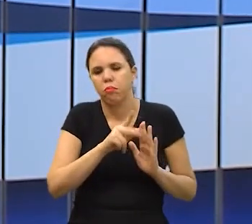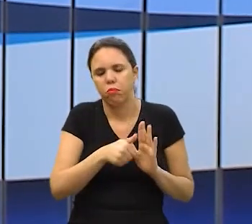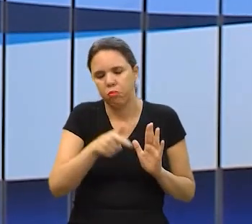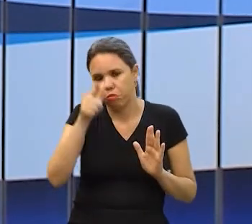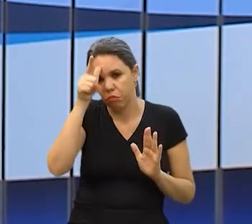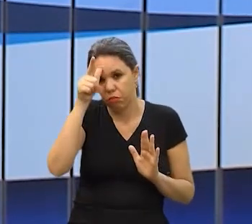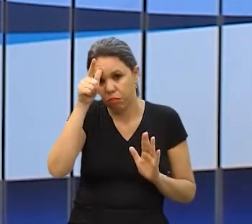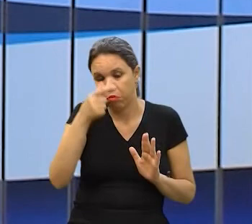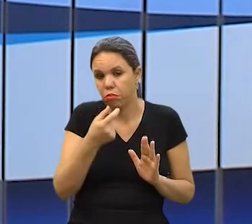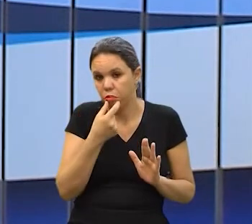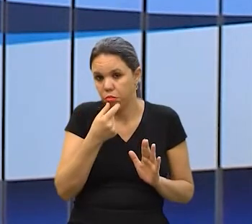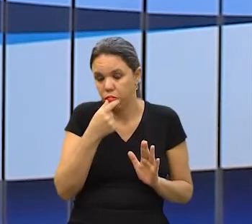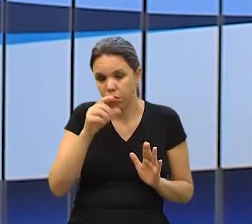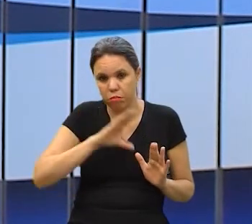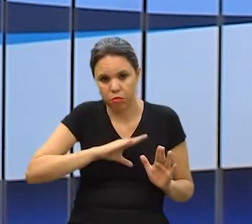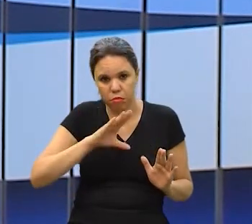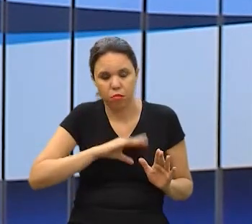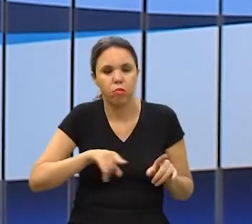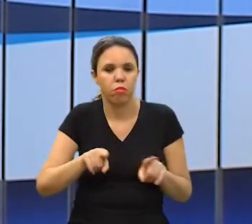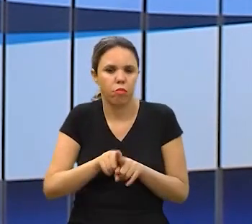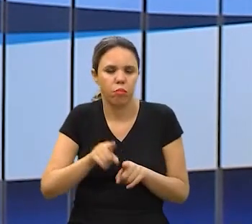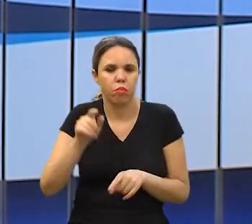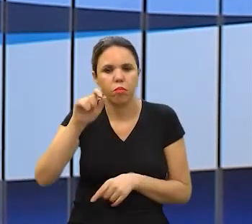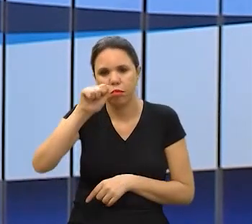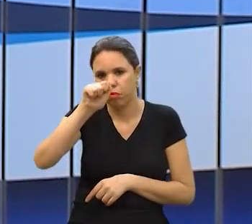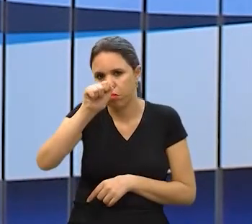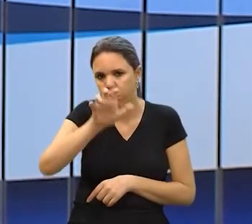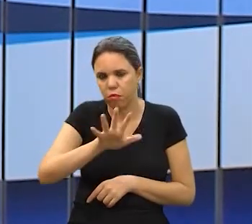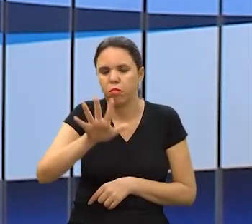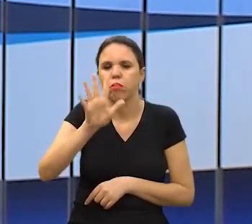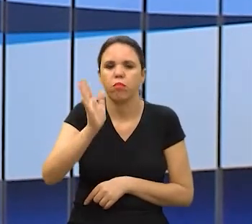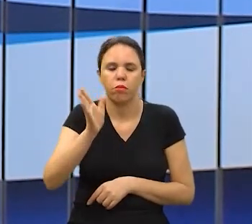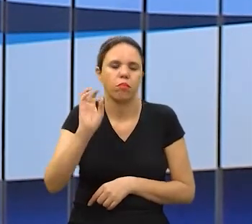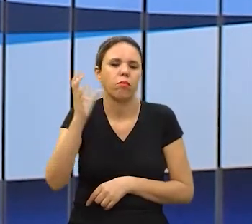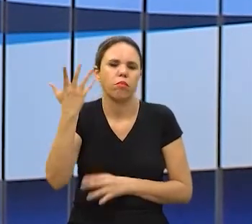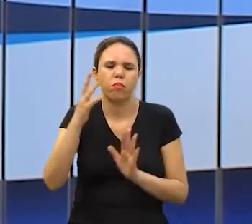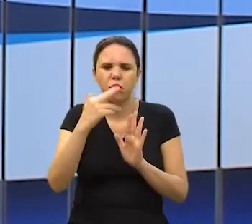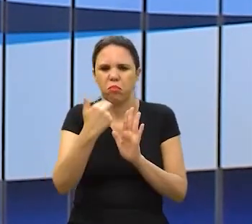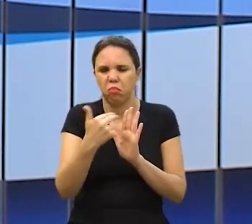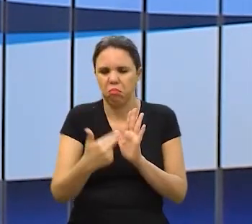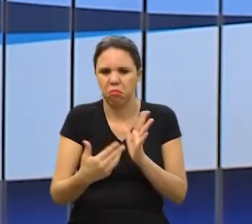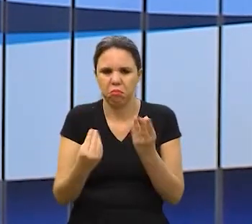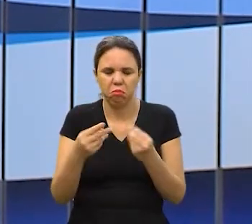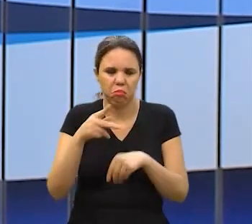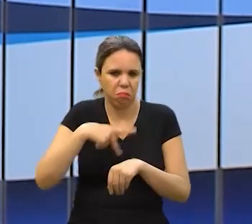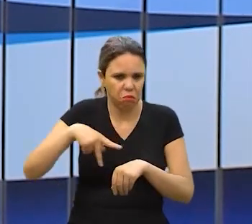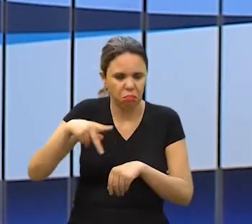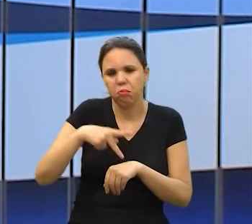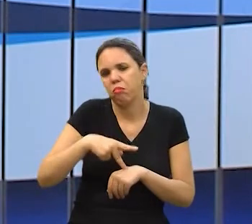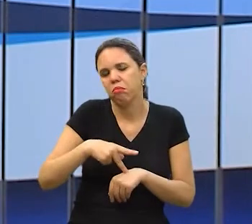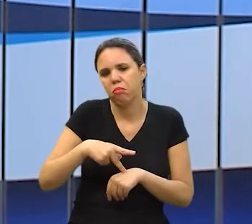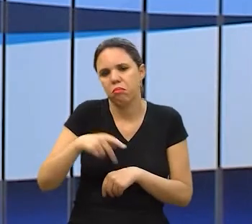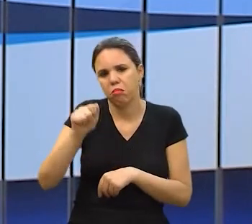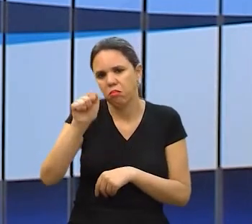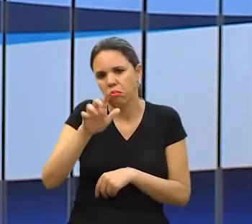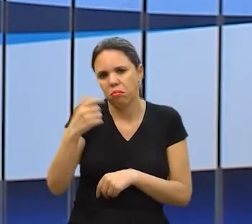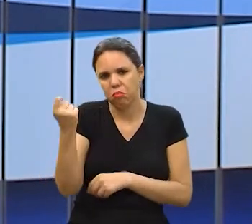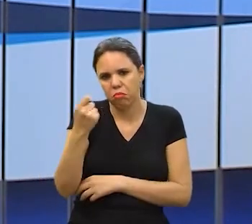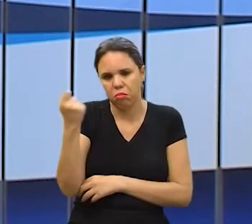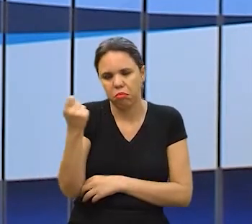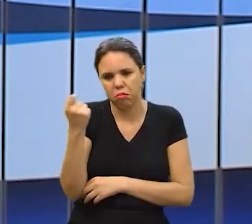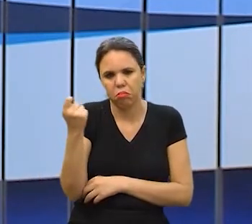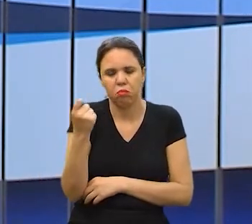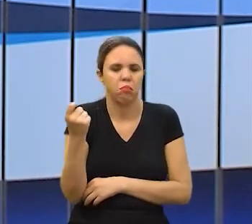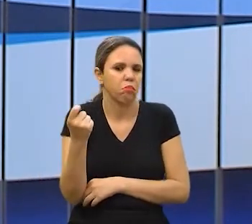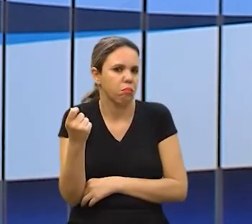Bélgica, Alemanha, Inglaterra e Portugal. Na África, já acontece na Namíbia, no Quênia, na África do